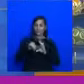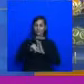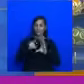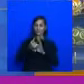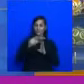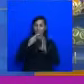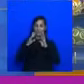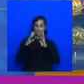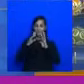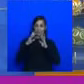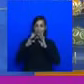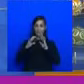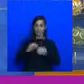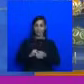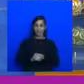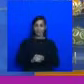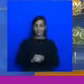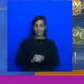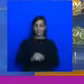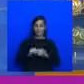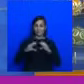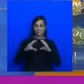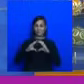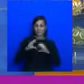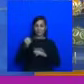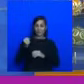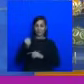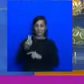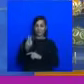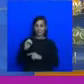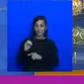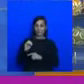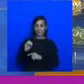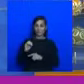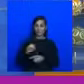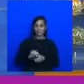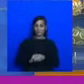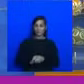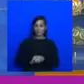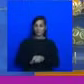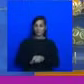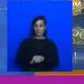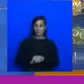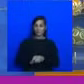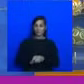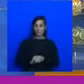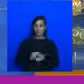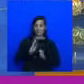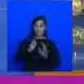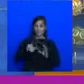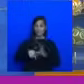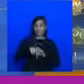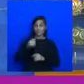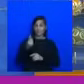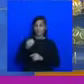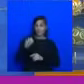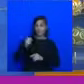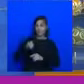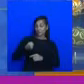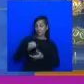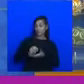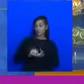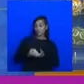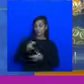da Rede TV no YouTube e no Facebook. Bola branca número 20. Branca 20. Já foram sorteados 10